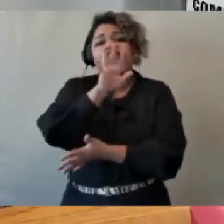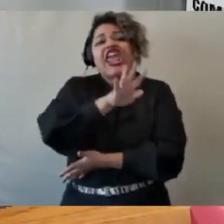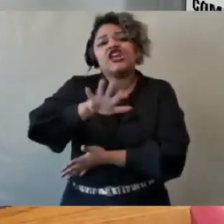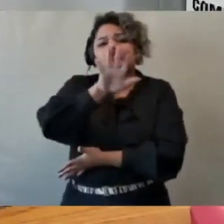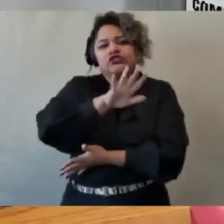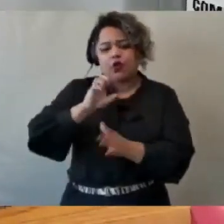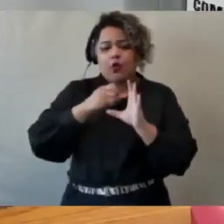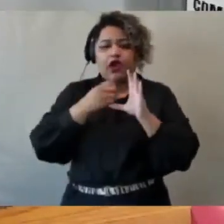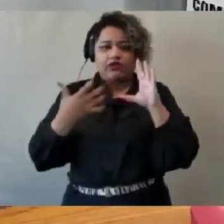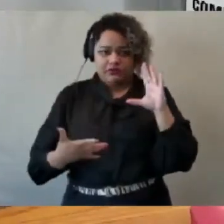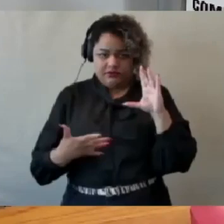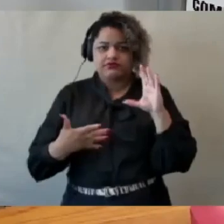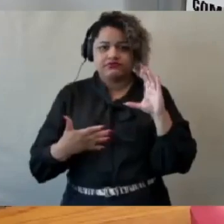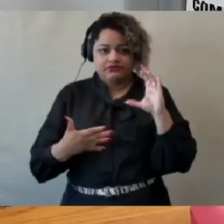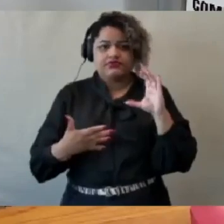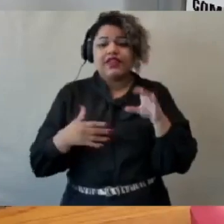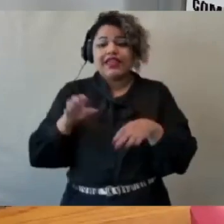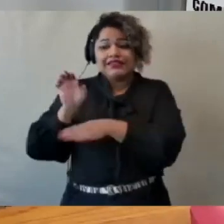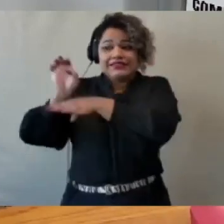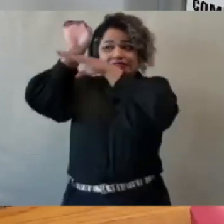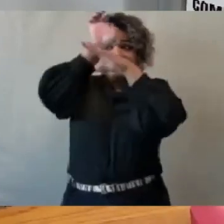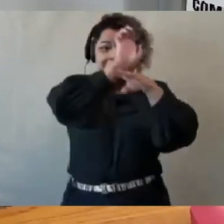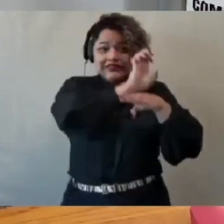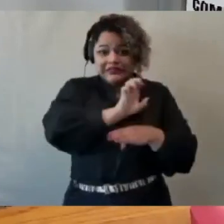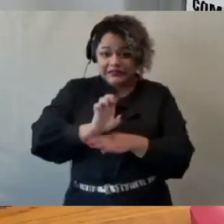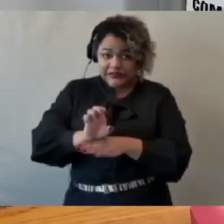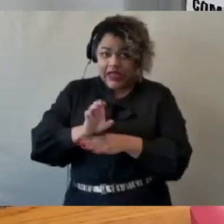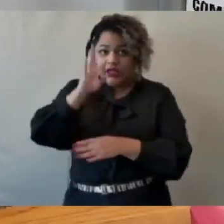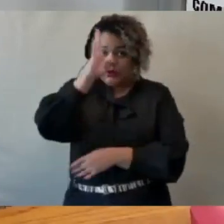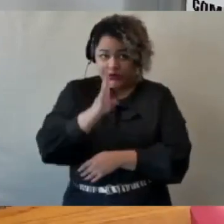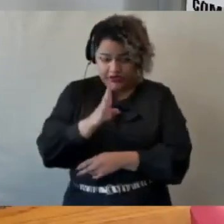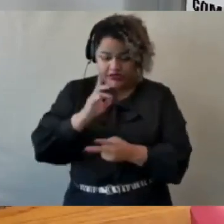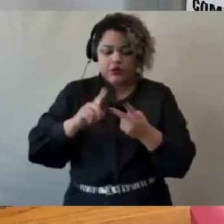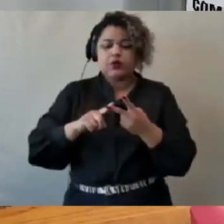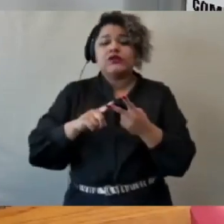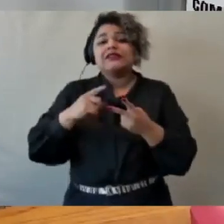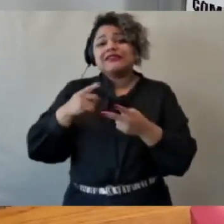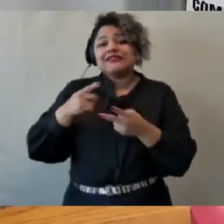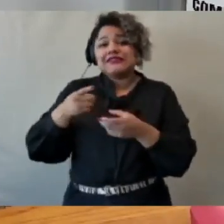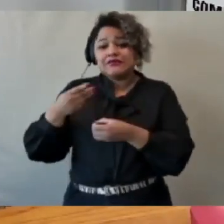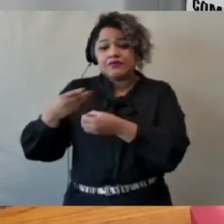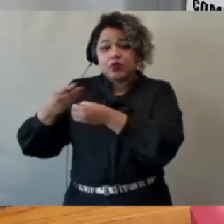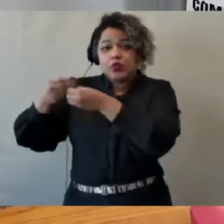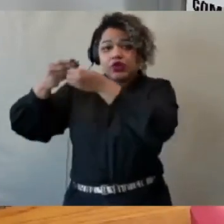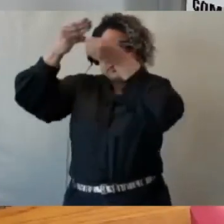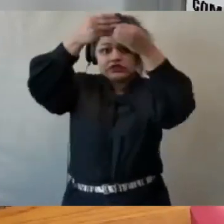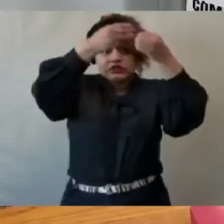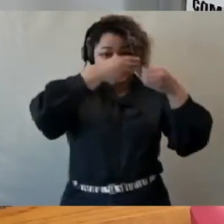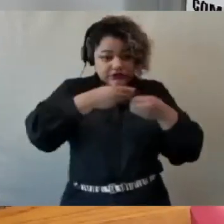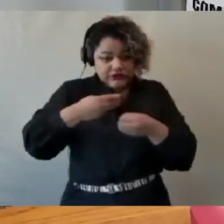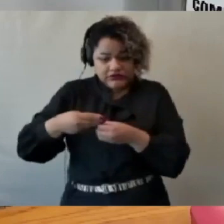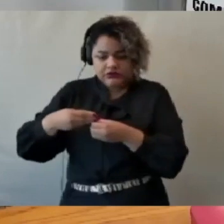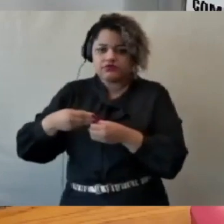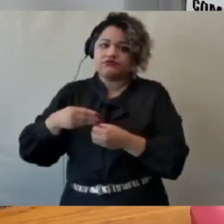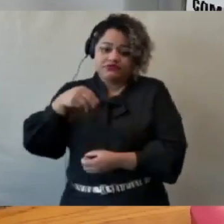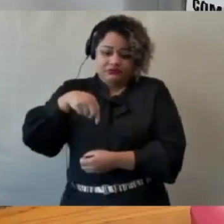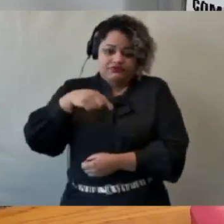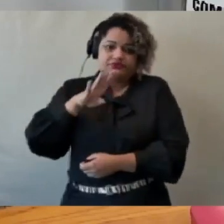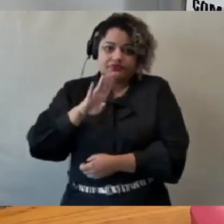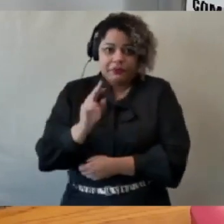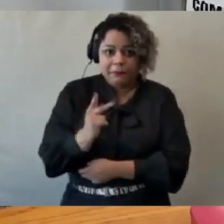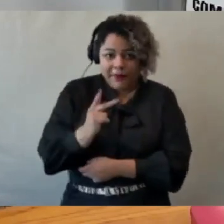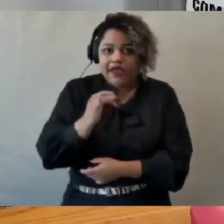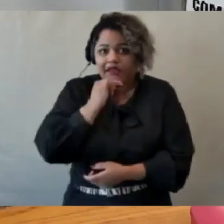em relação a estados brasileiros, cidades brasileiras, né? E aí, quando a gente fala de cidades brasileiras, Belo Horizonte, a gente começa a